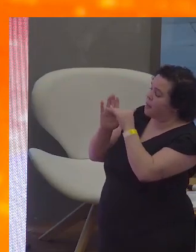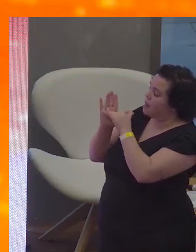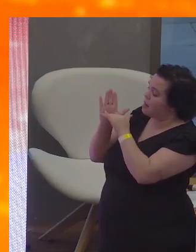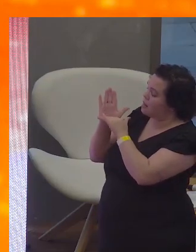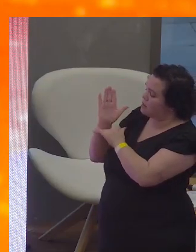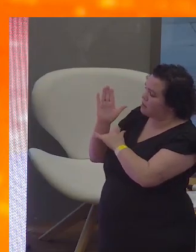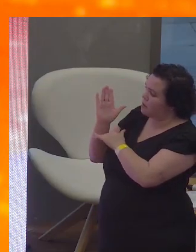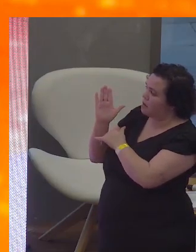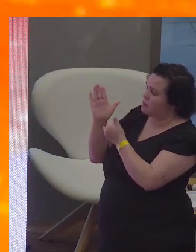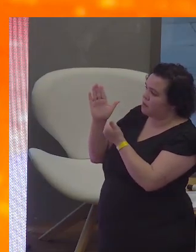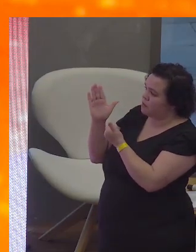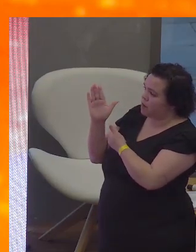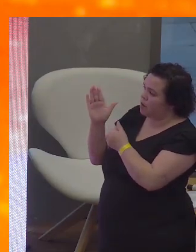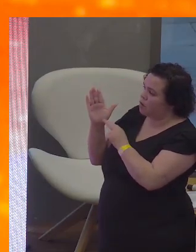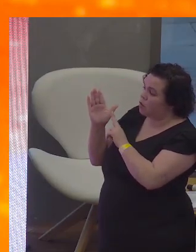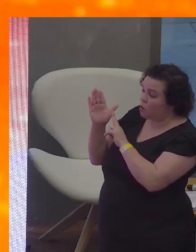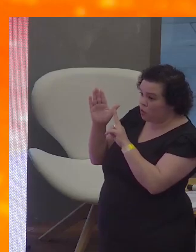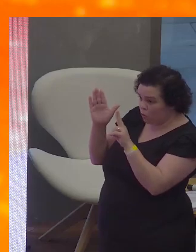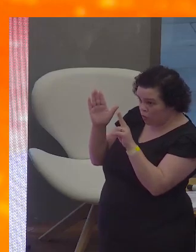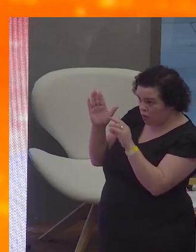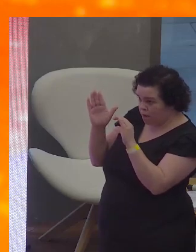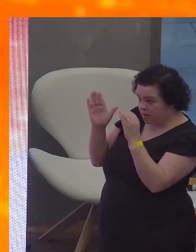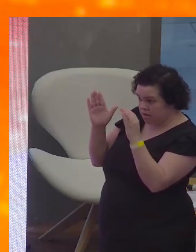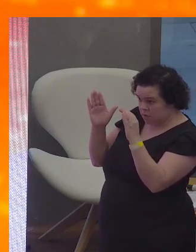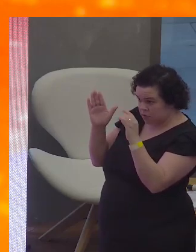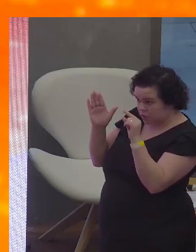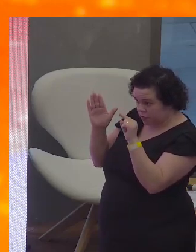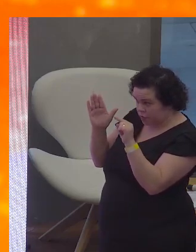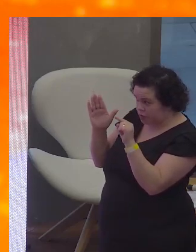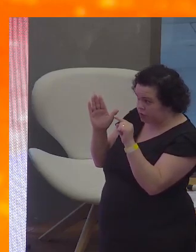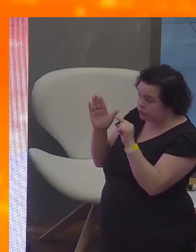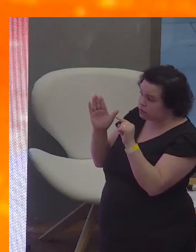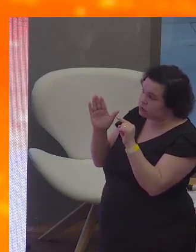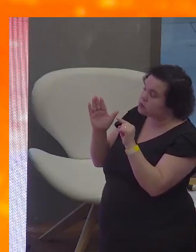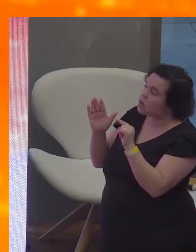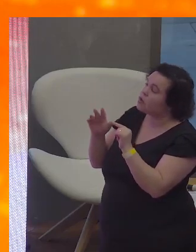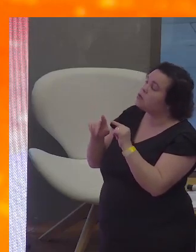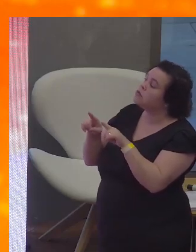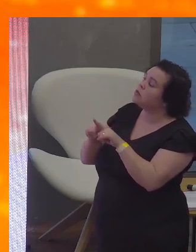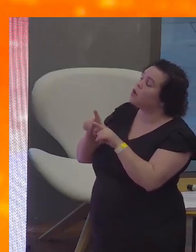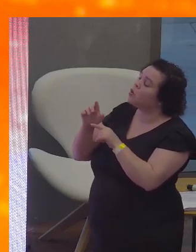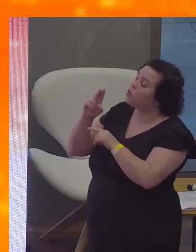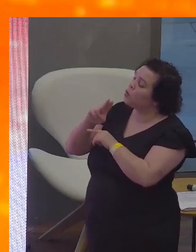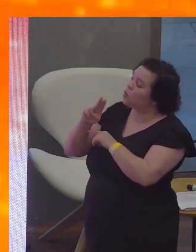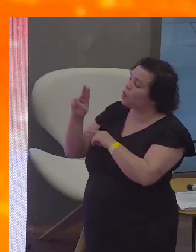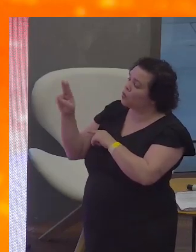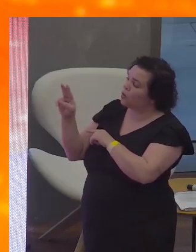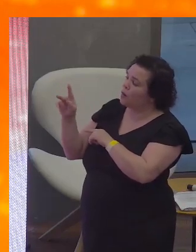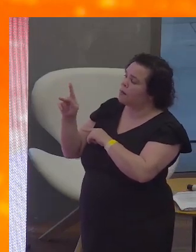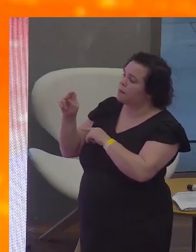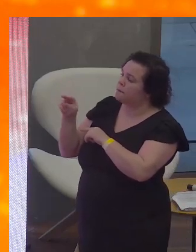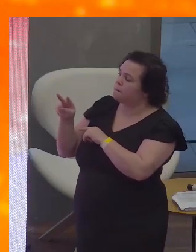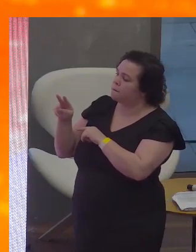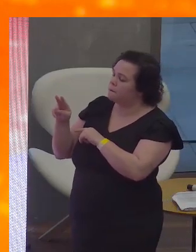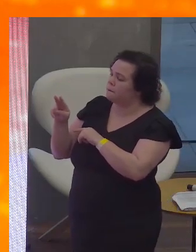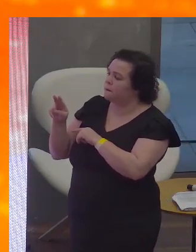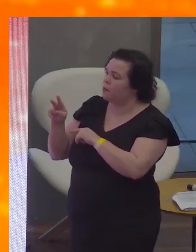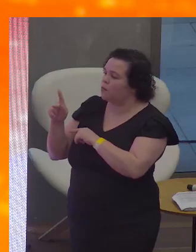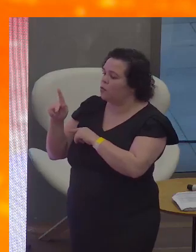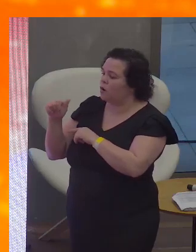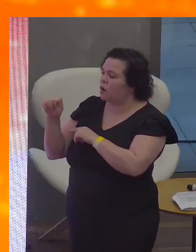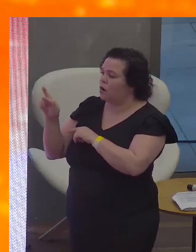me diz qual é o nome científico, qual é o nome popular e de que família ele